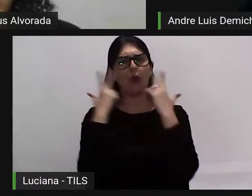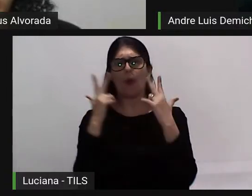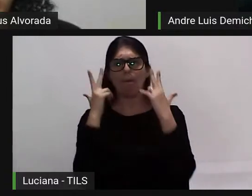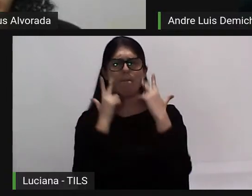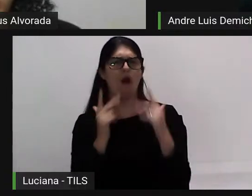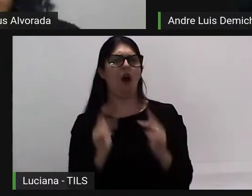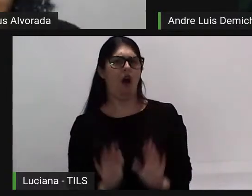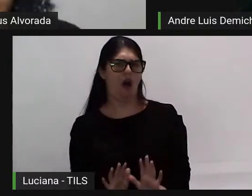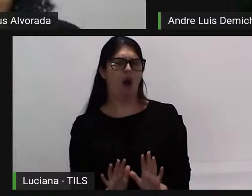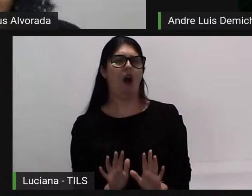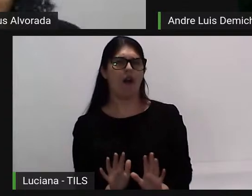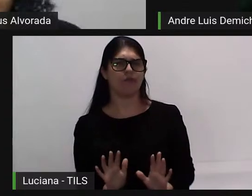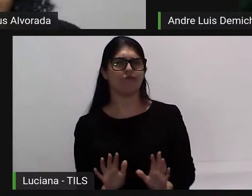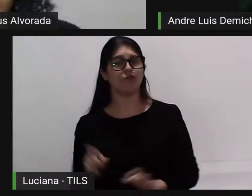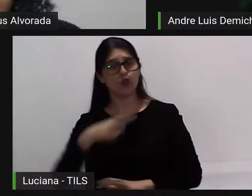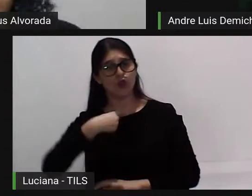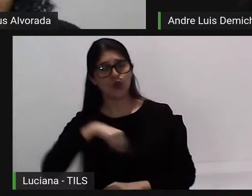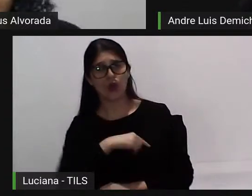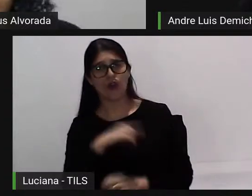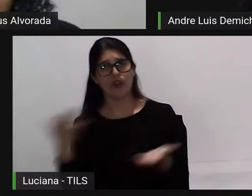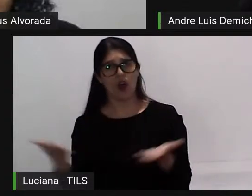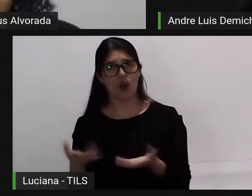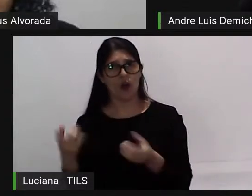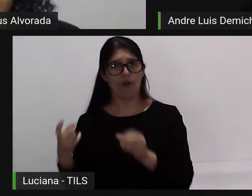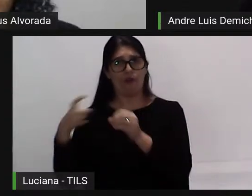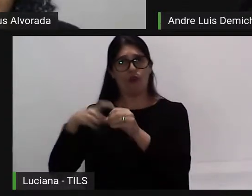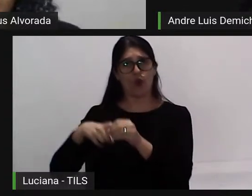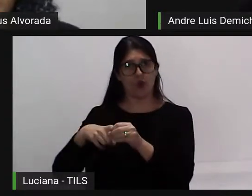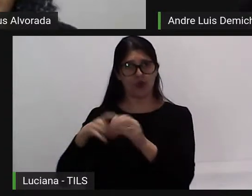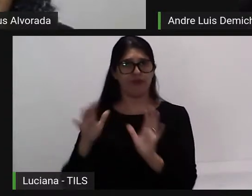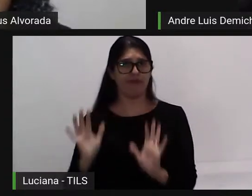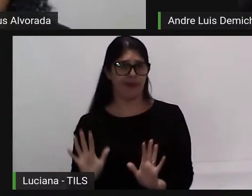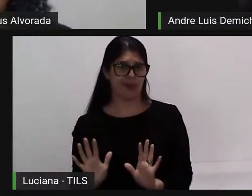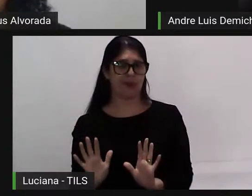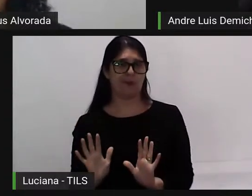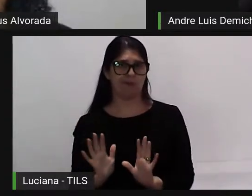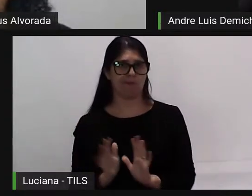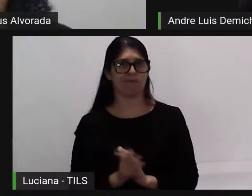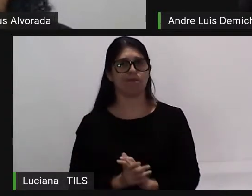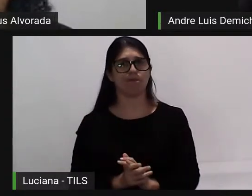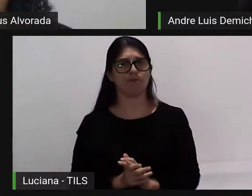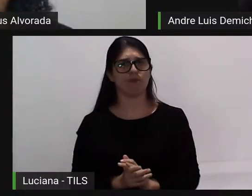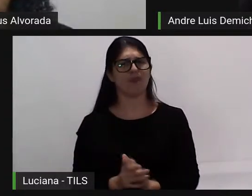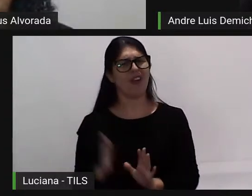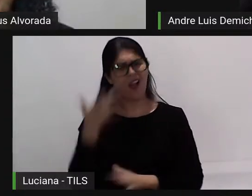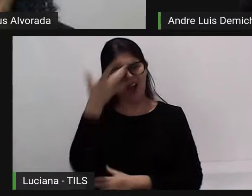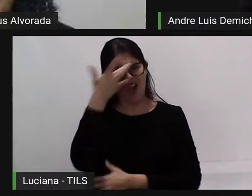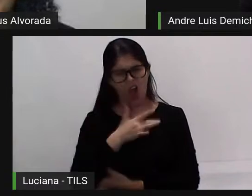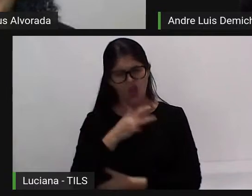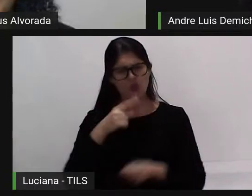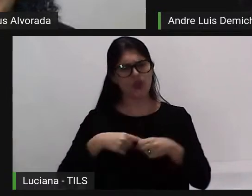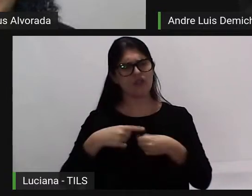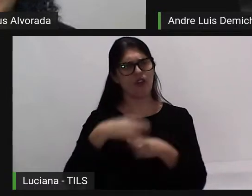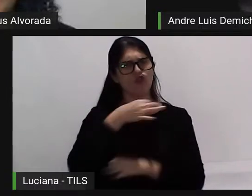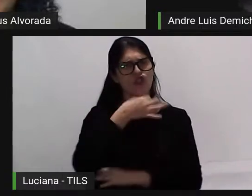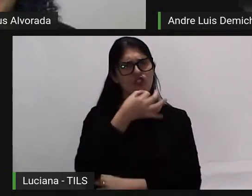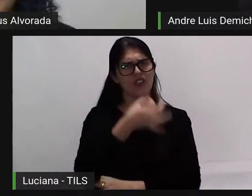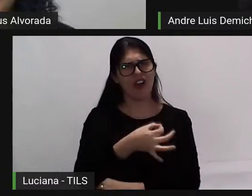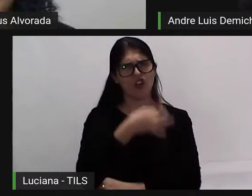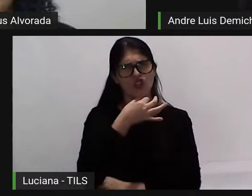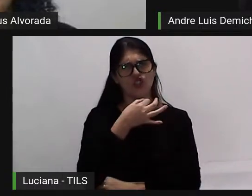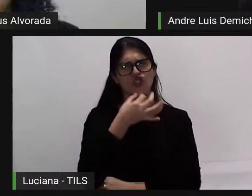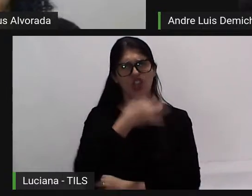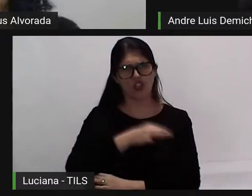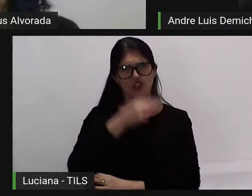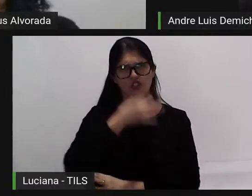Estado voltando, assim, forçando essa volta. Em Caxias, ontem, depois de uma semana,